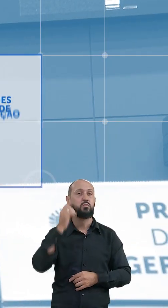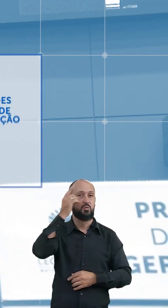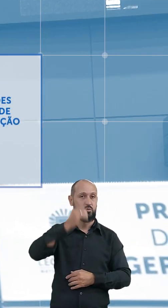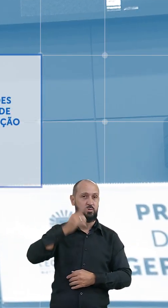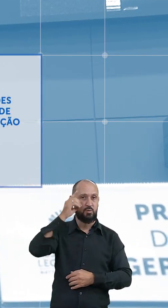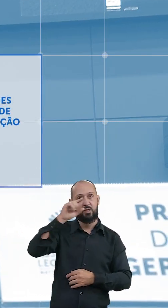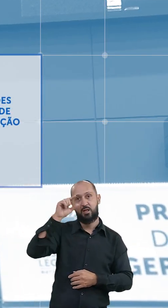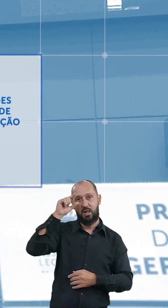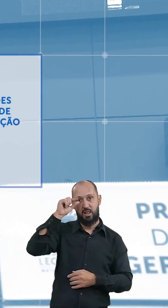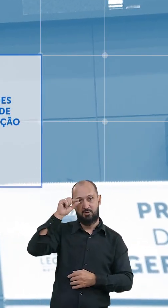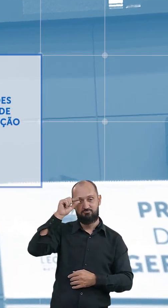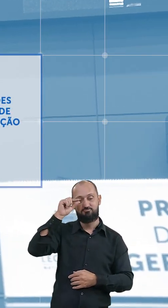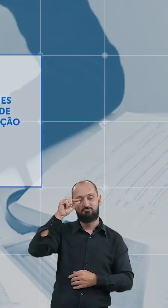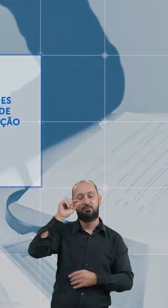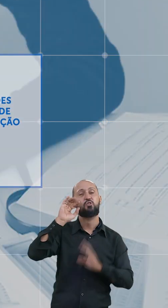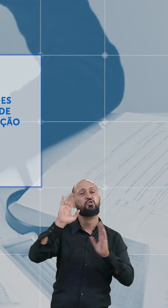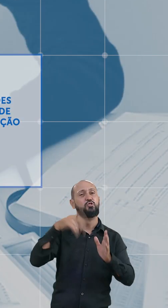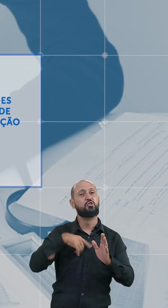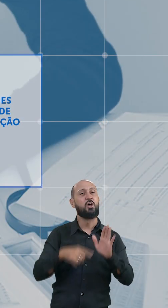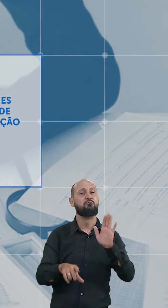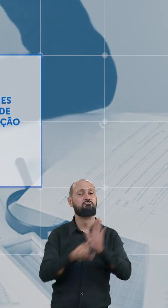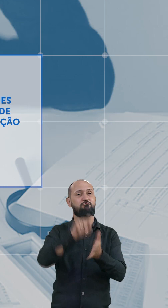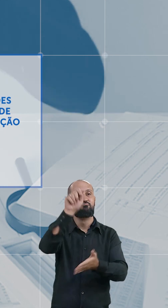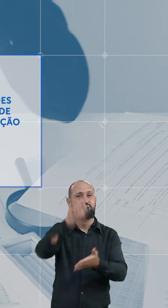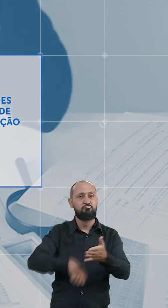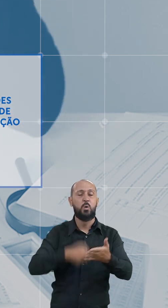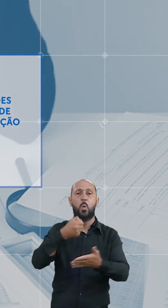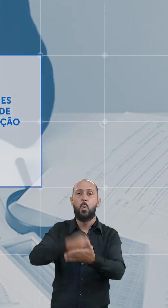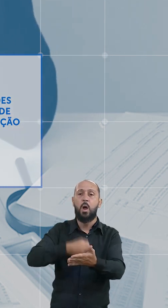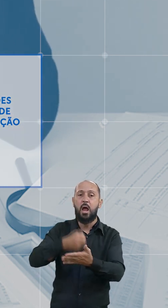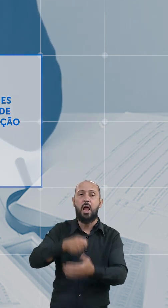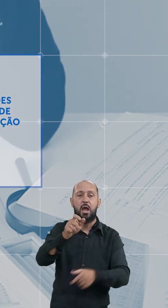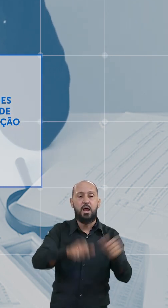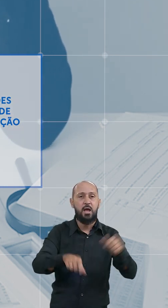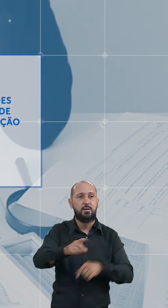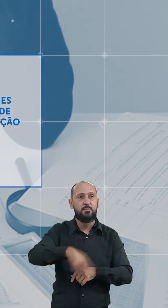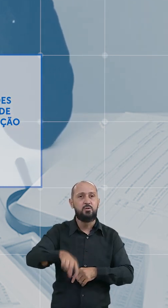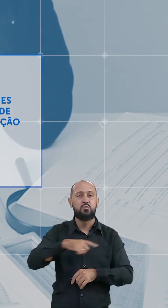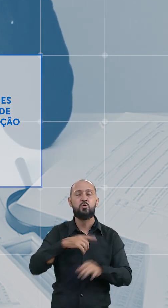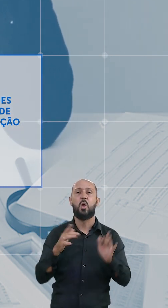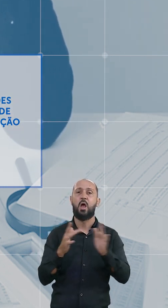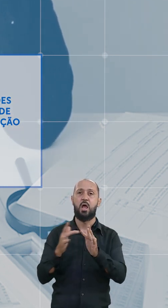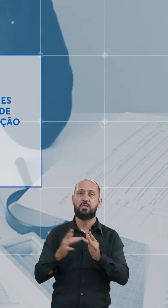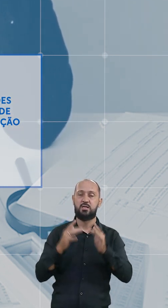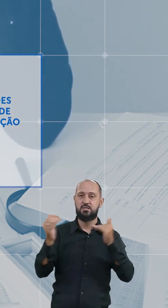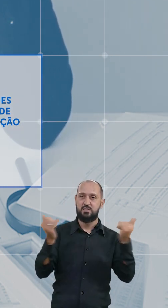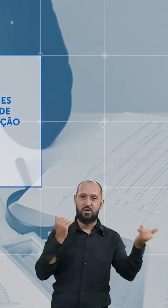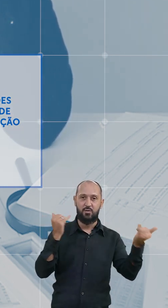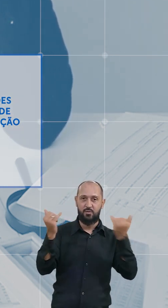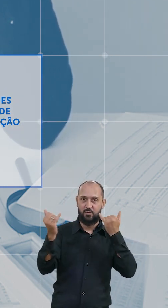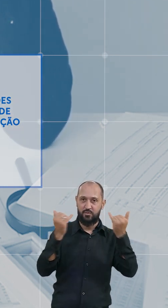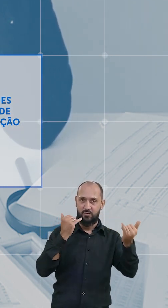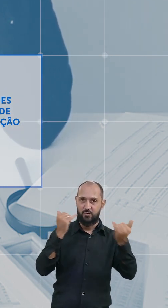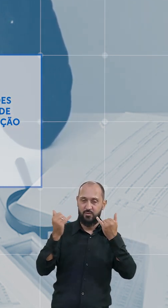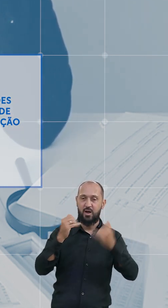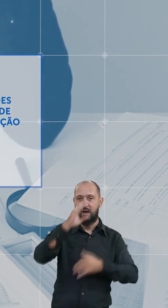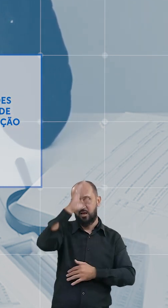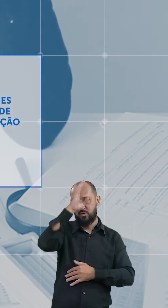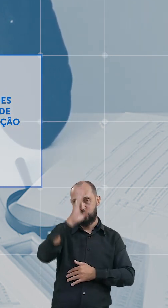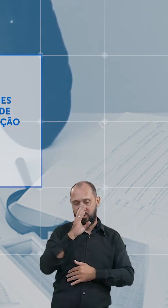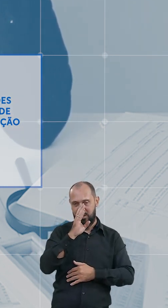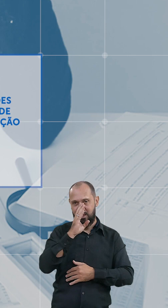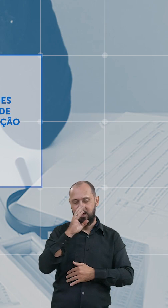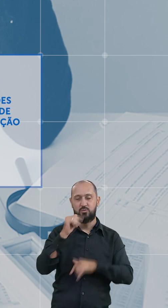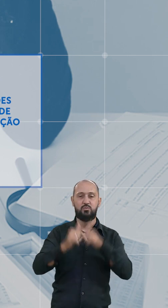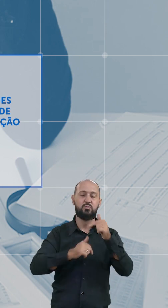autoria do deputado Gerson Claro, já está em vigor e garante aos consumidores o acesso às informações relativas à gratuidade